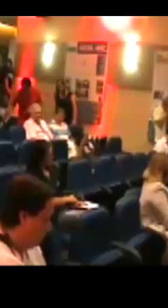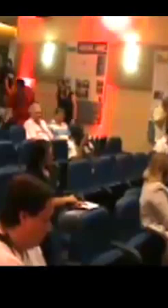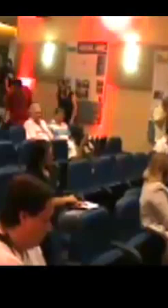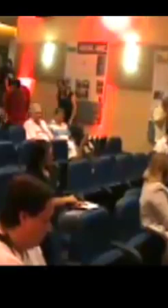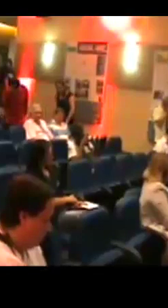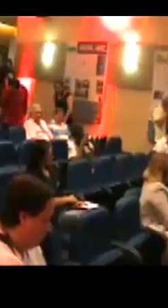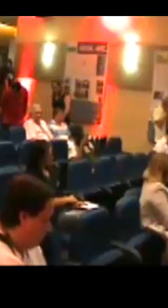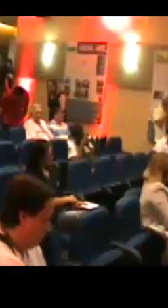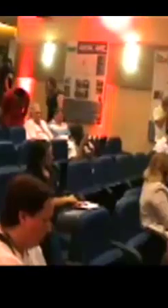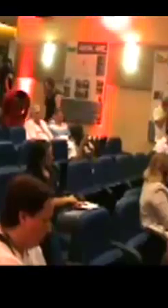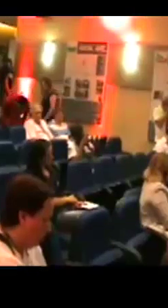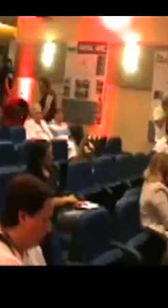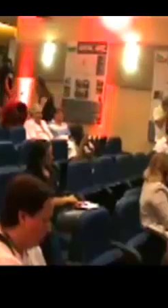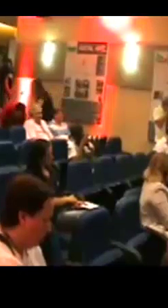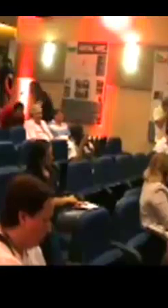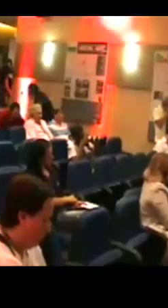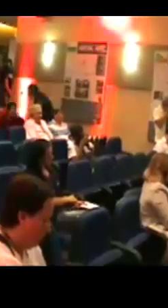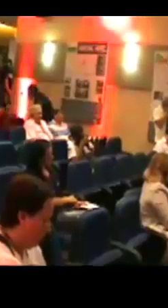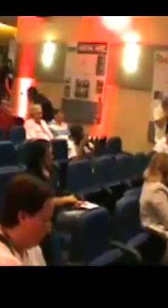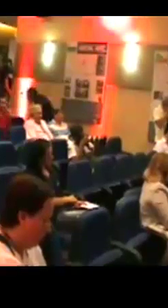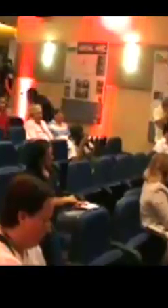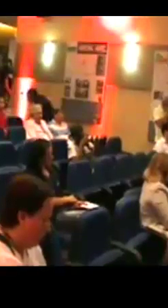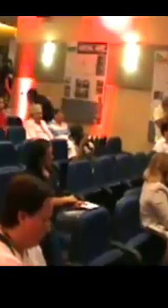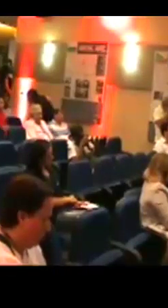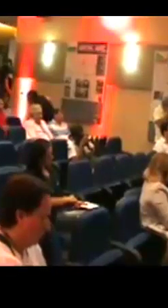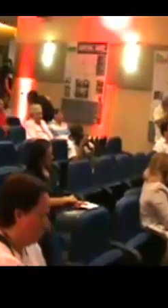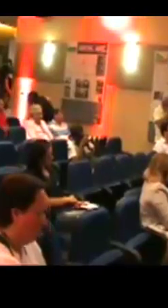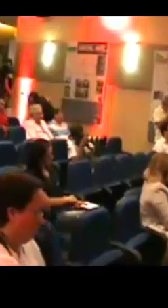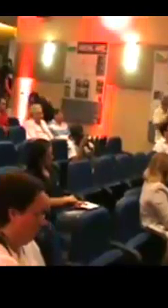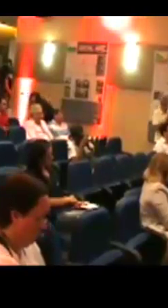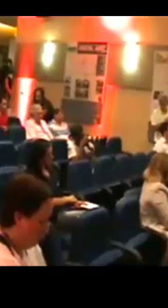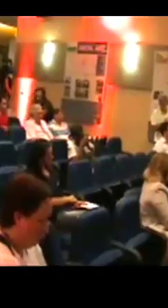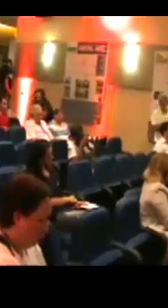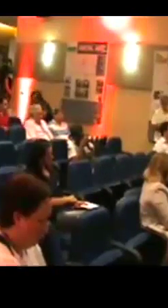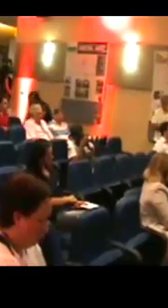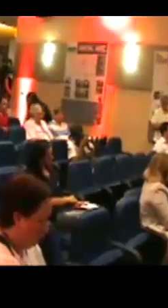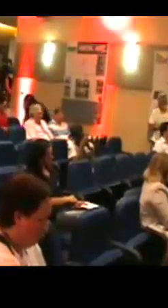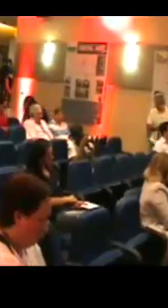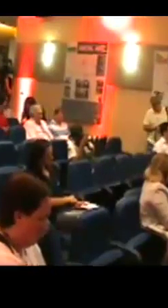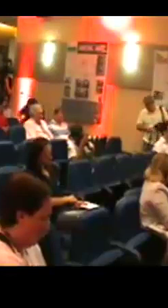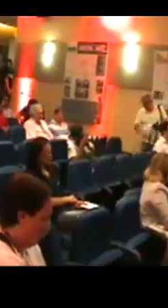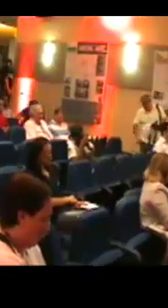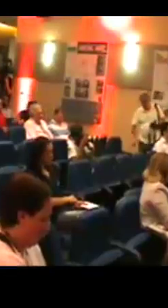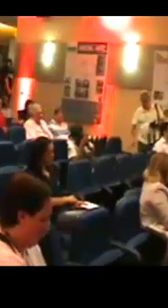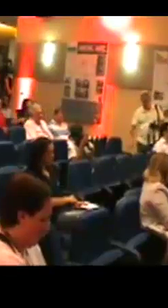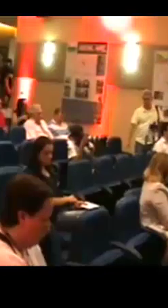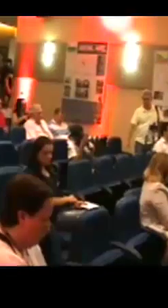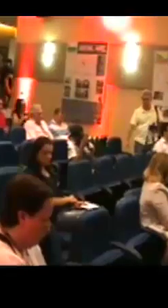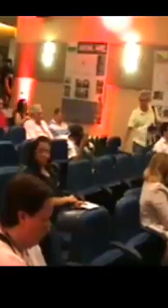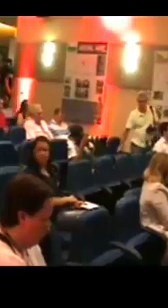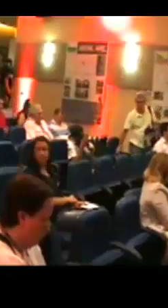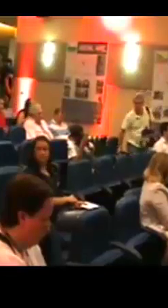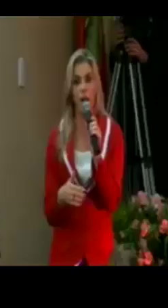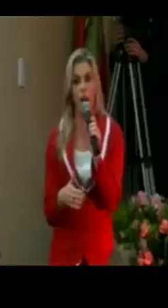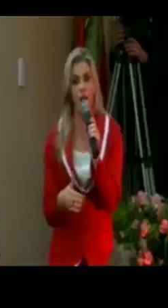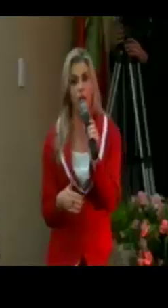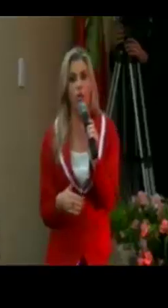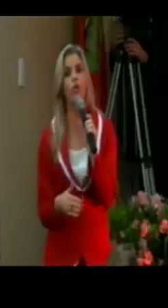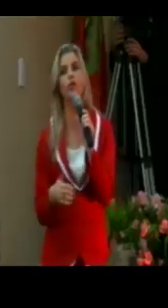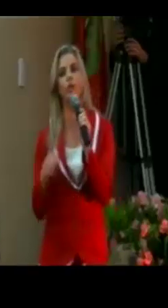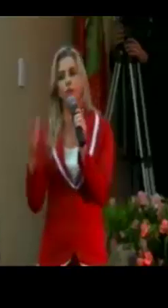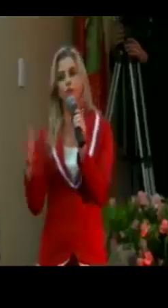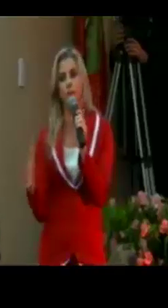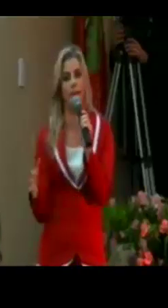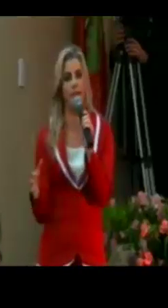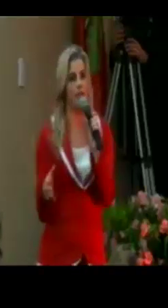resolução a contratação de um funcionário quando ocorrer um concurso público na Câmara Municipal de Criciúma, que daí nós abriremos vaga para um